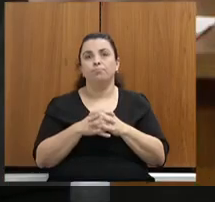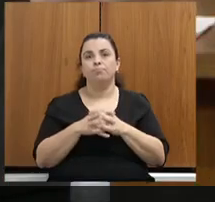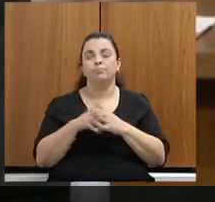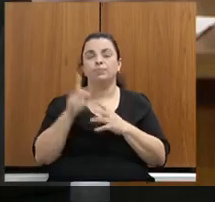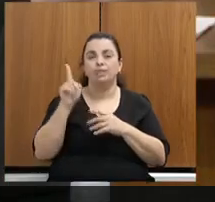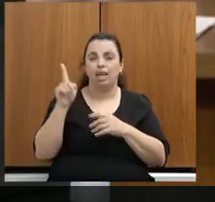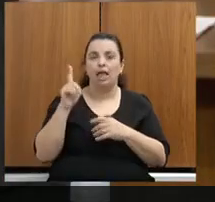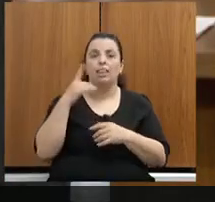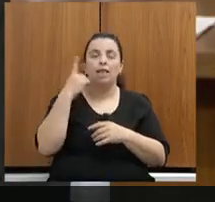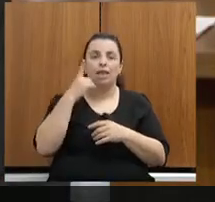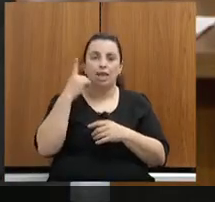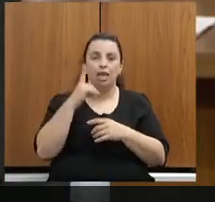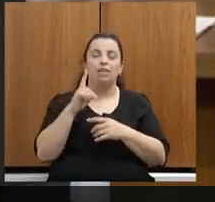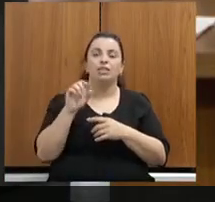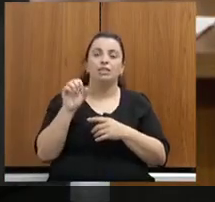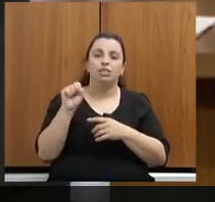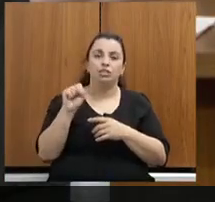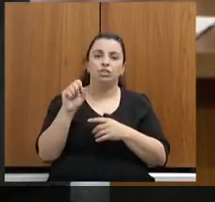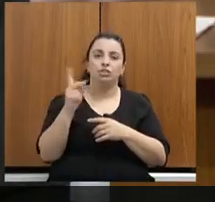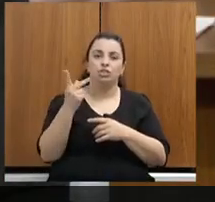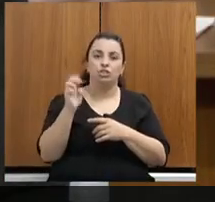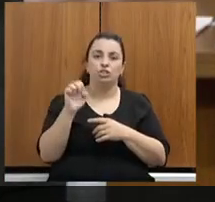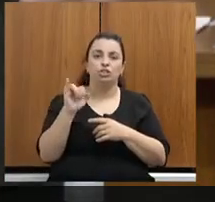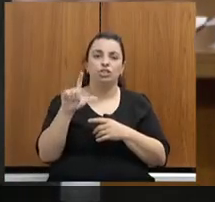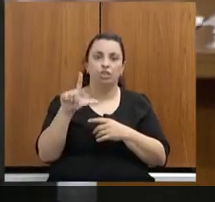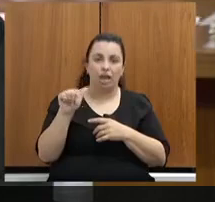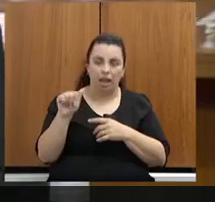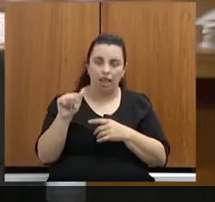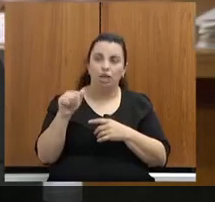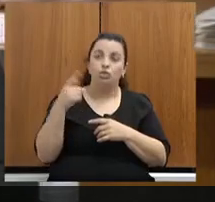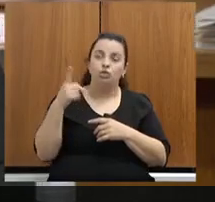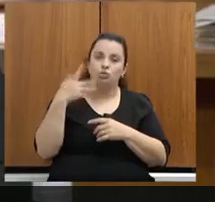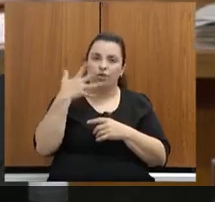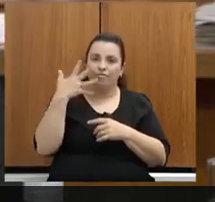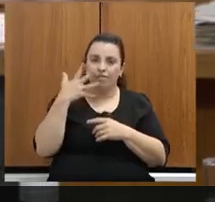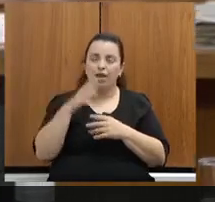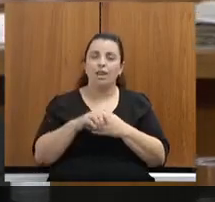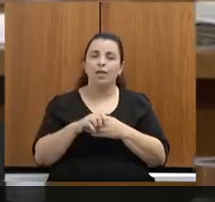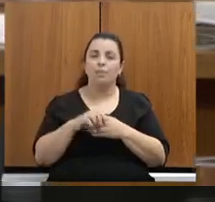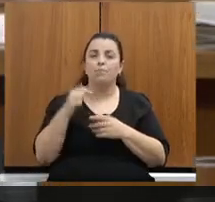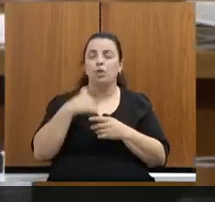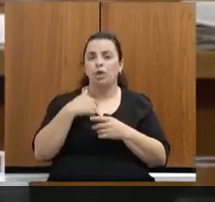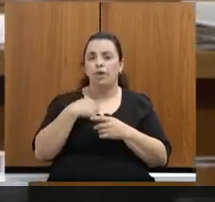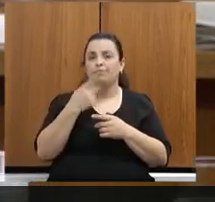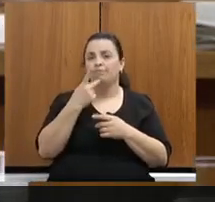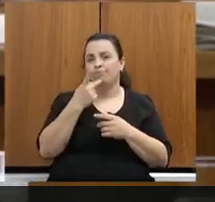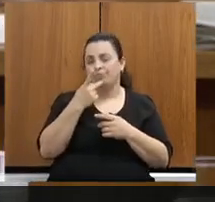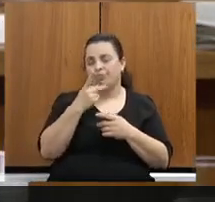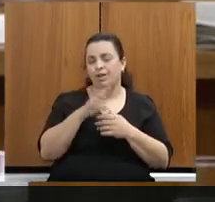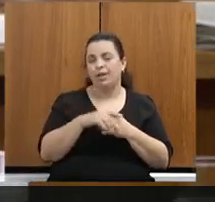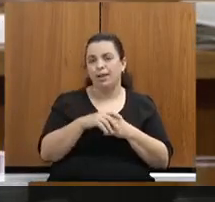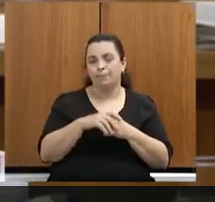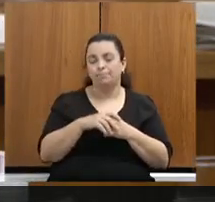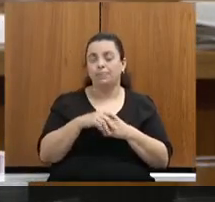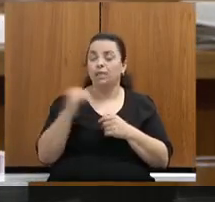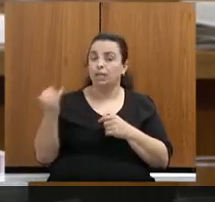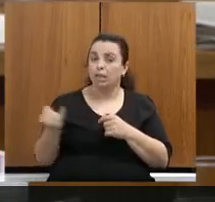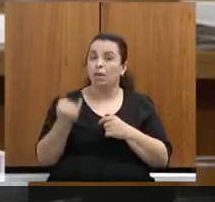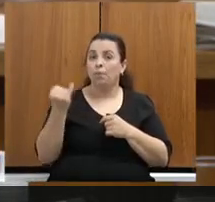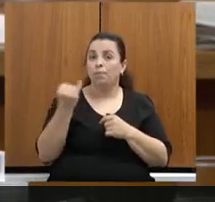delegada Doutora Sheila é destacar da Dra Sheila realmente a